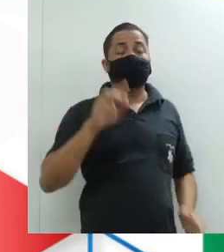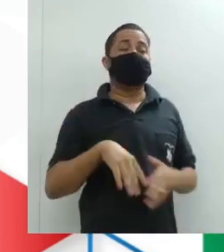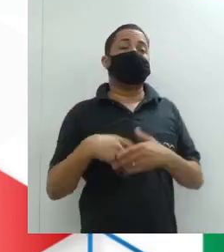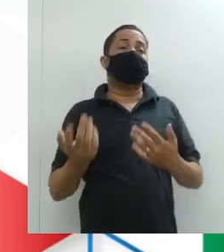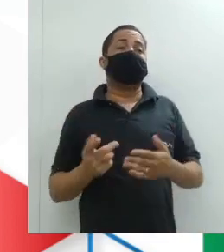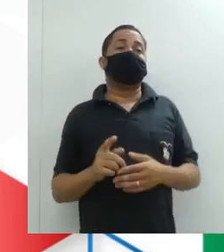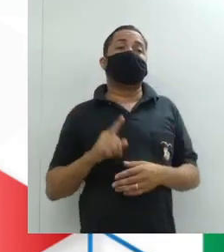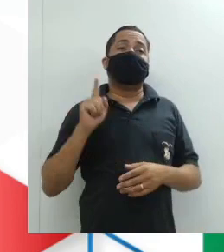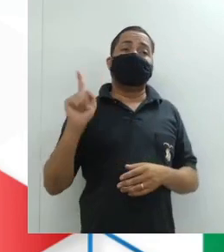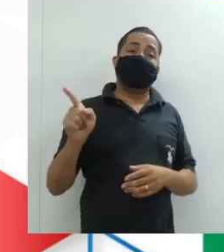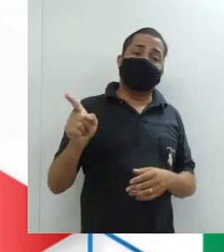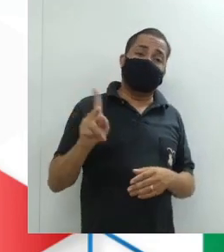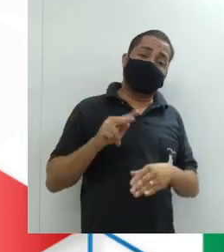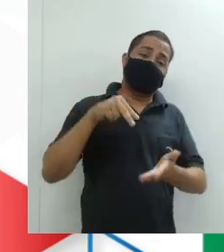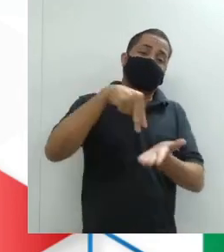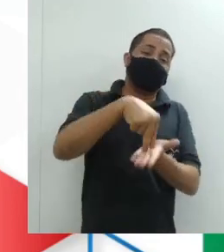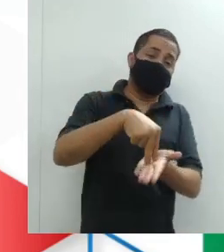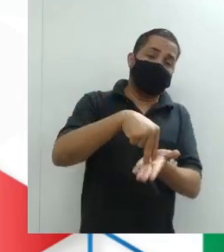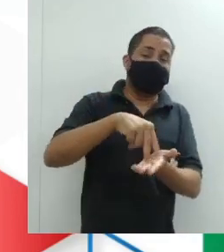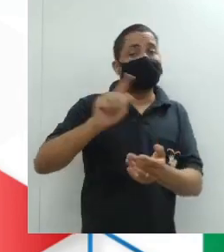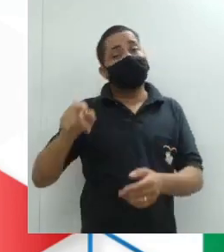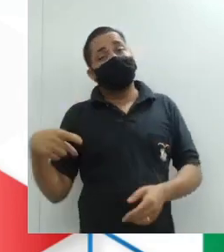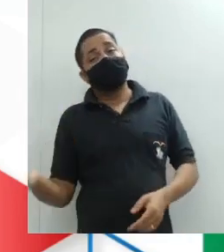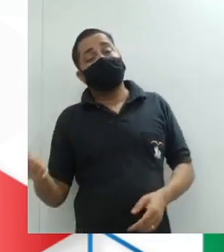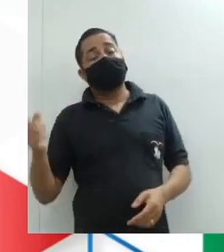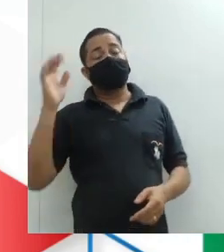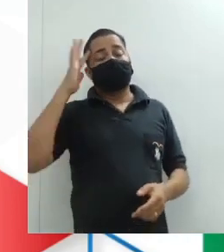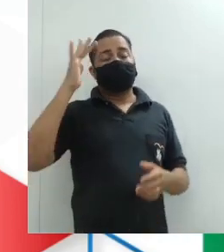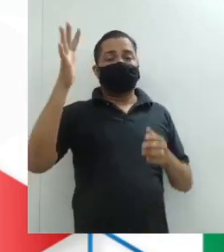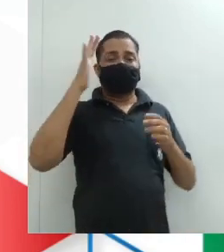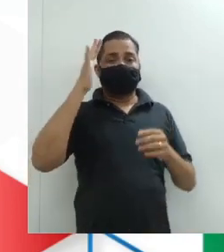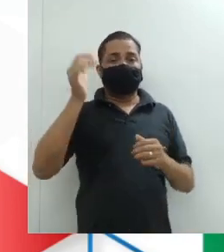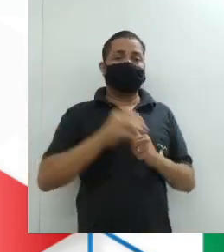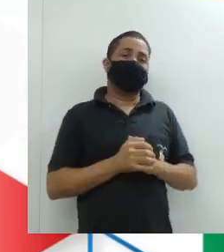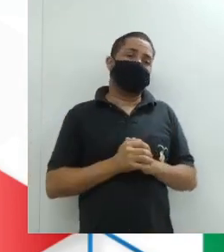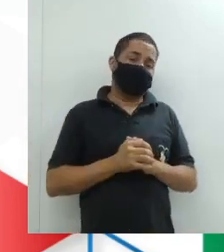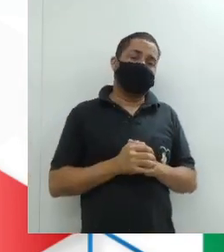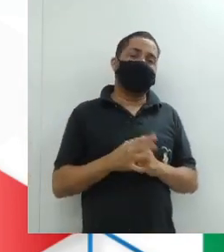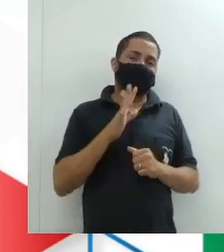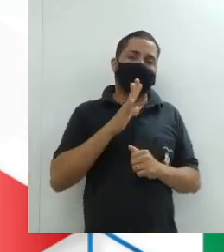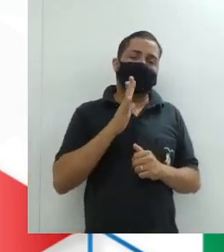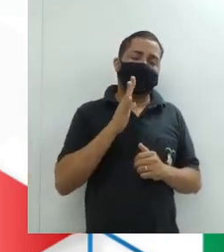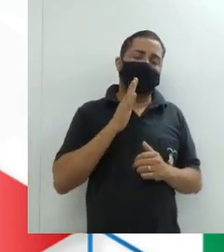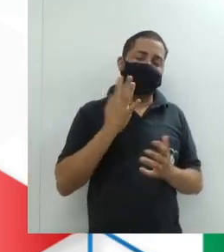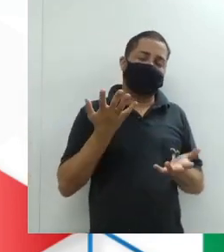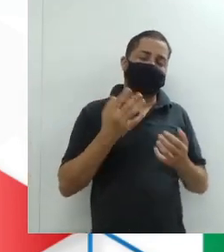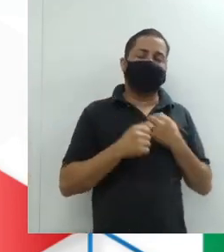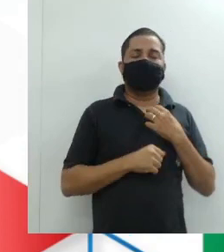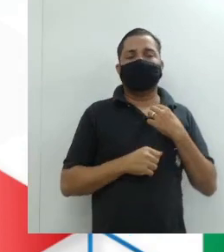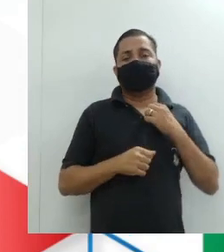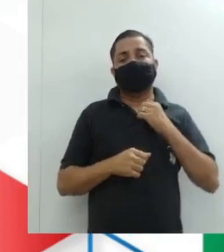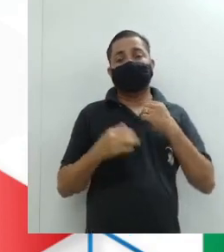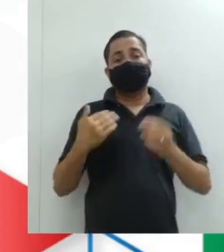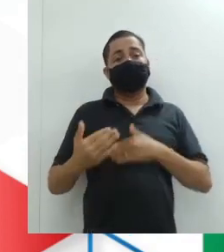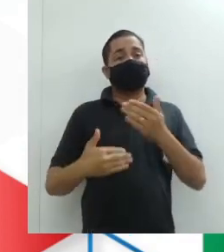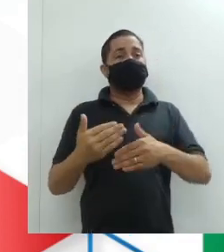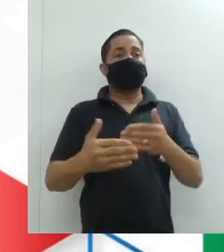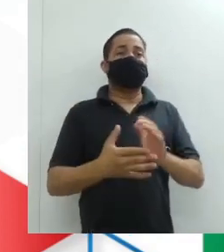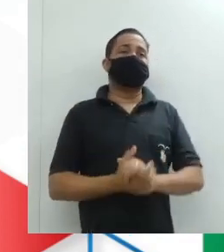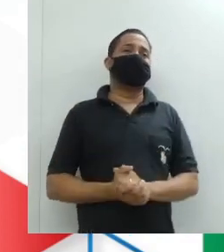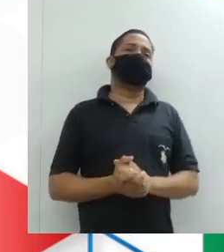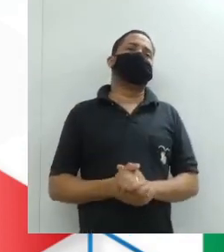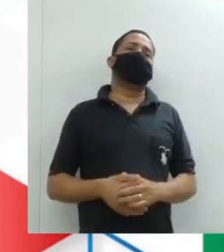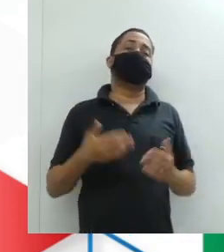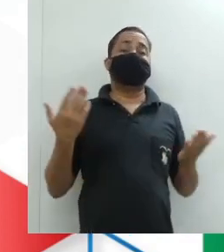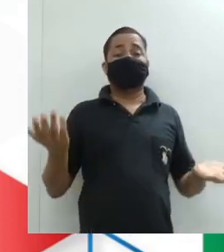atitude filosófica, a outra é a reflexão filosófica. Vamos conhecê-las bem. Vamos adiante aqui. Aqui